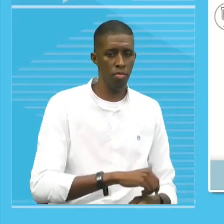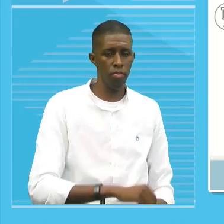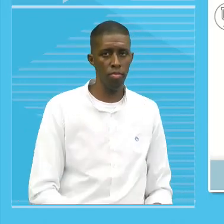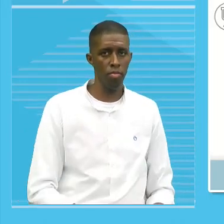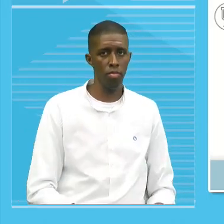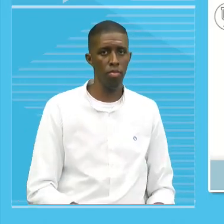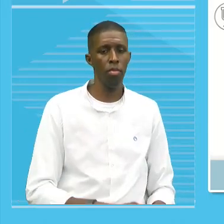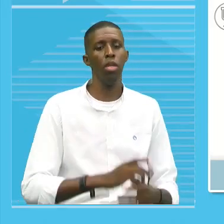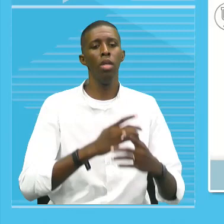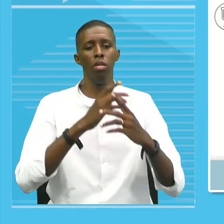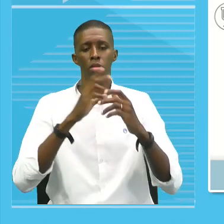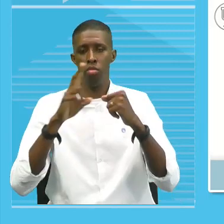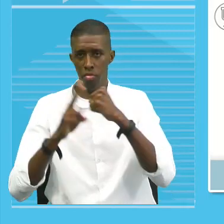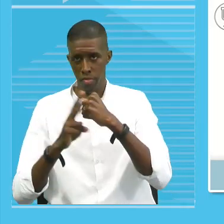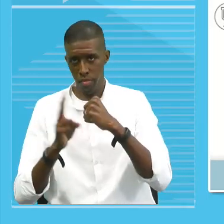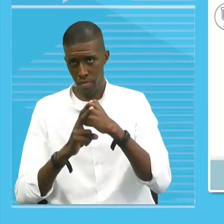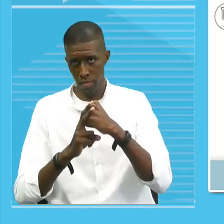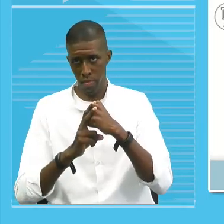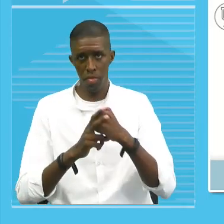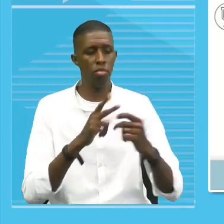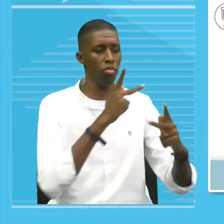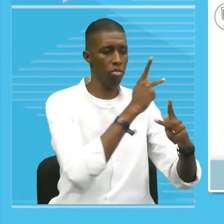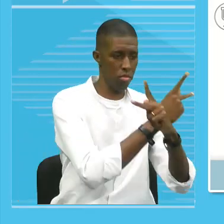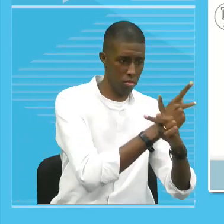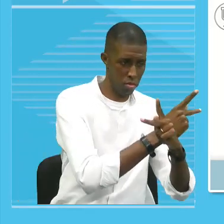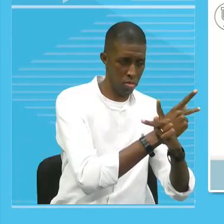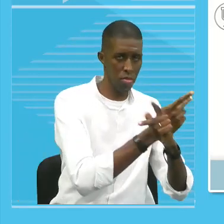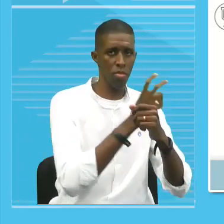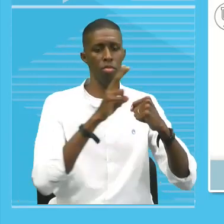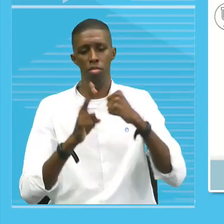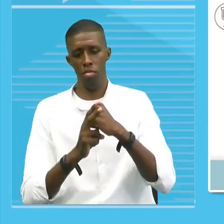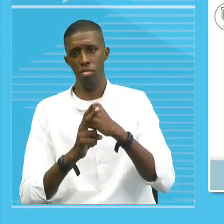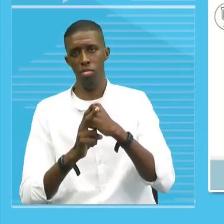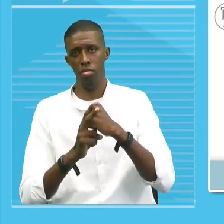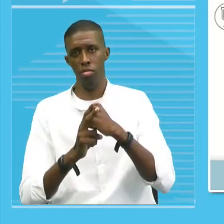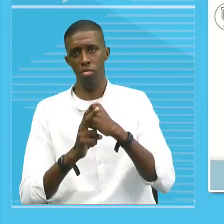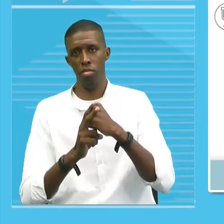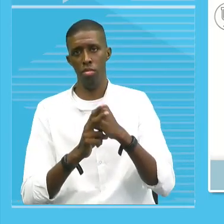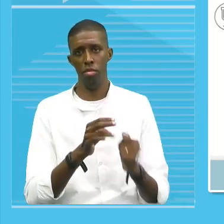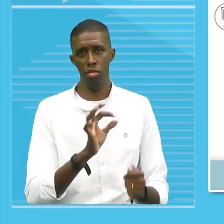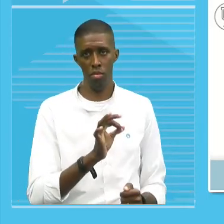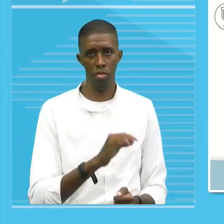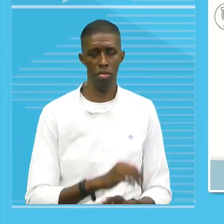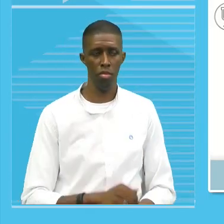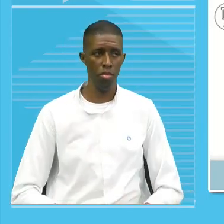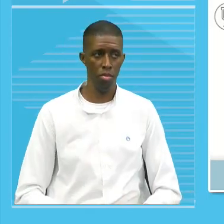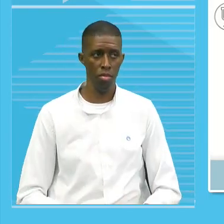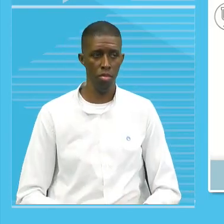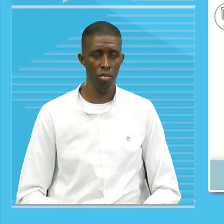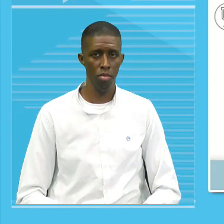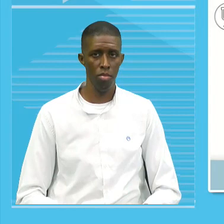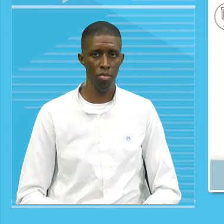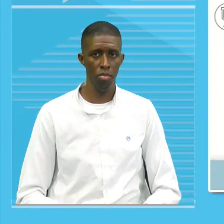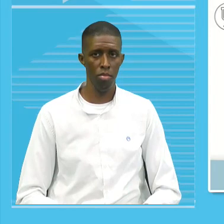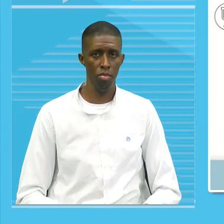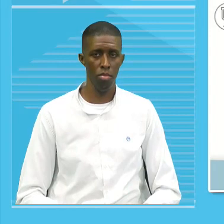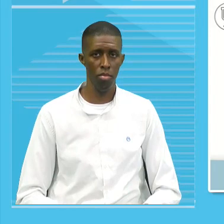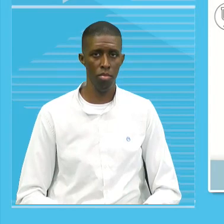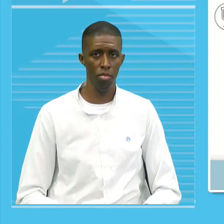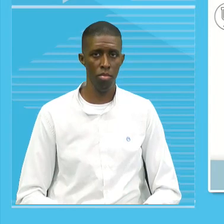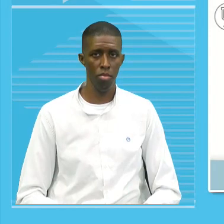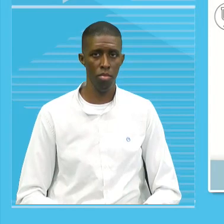compraram nossos pais compraram né a nos outros para nos outros um nos guantes